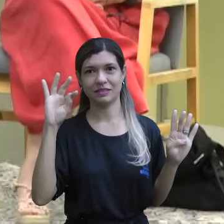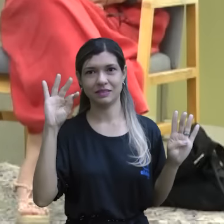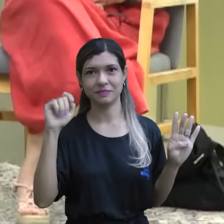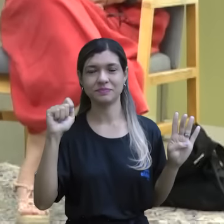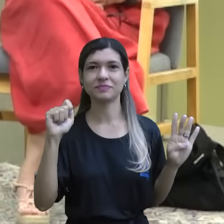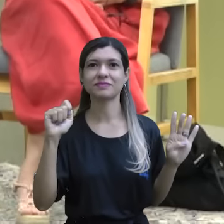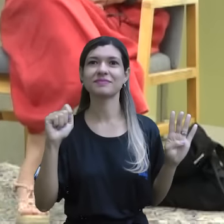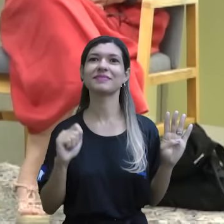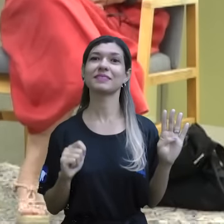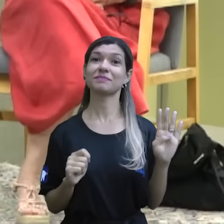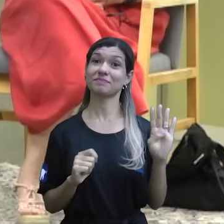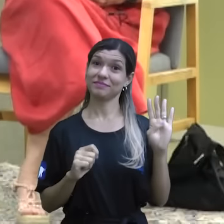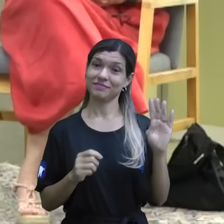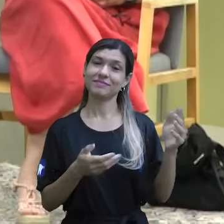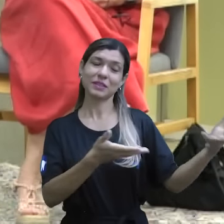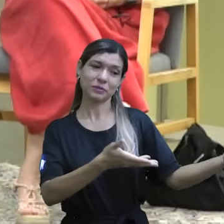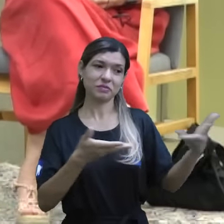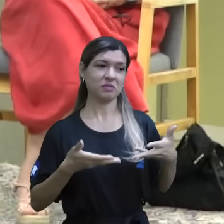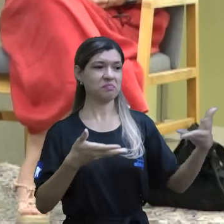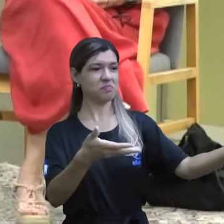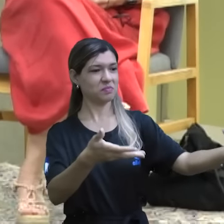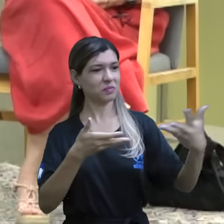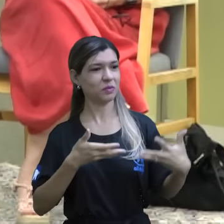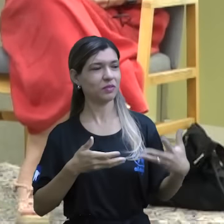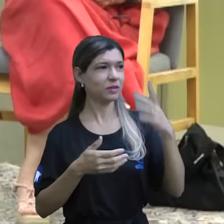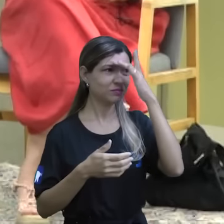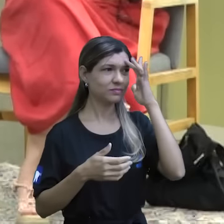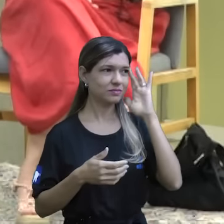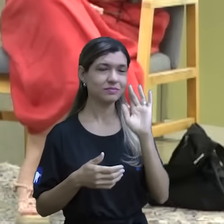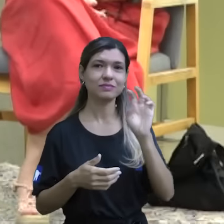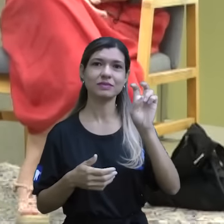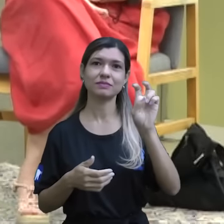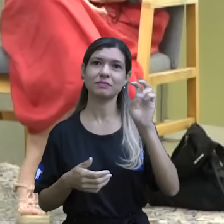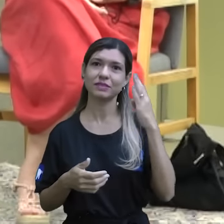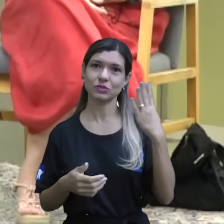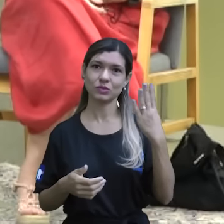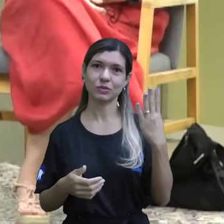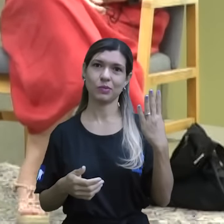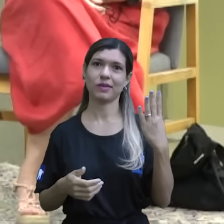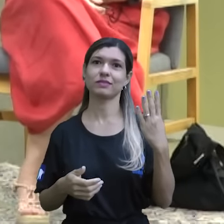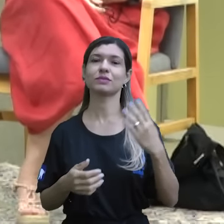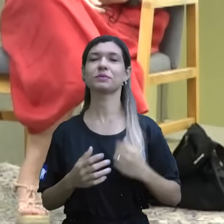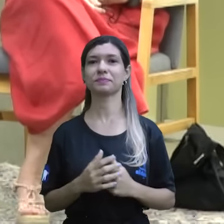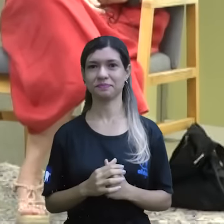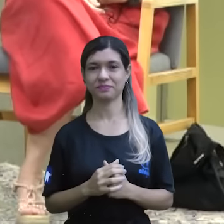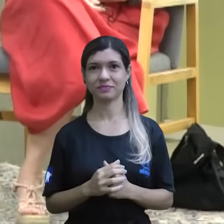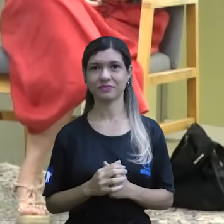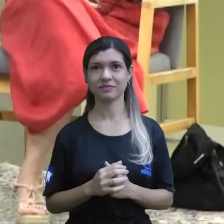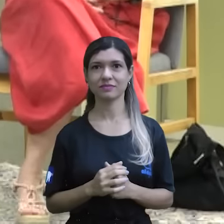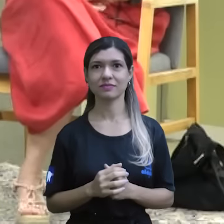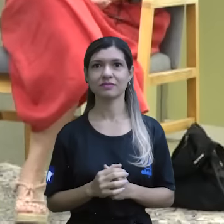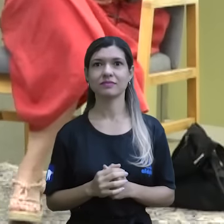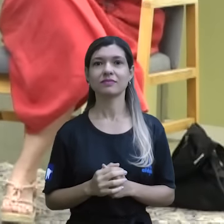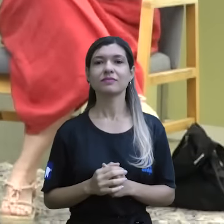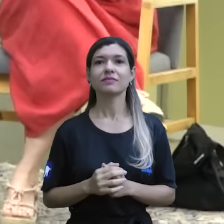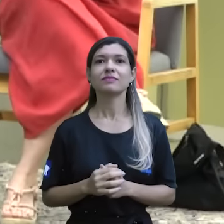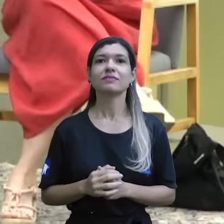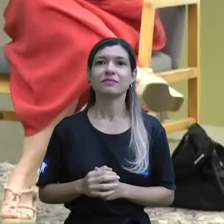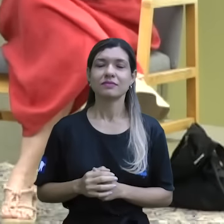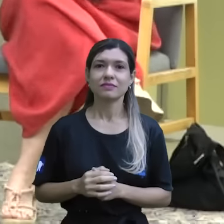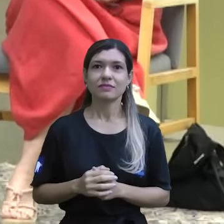Dessa vez não vai, porque nós temos um livro que vai ser o foco, tá? E vocês vão ver que a coisa vai andar